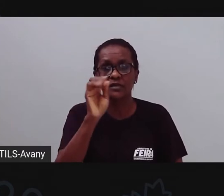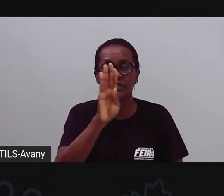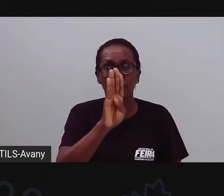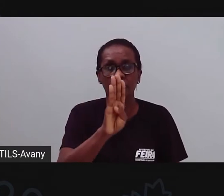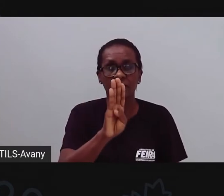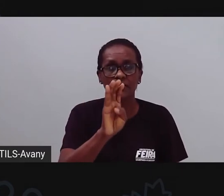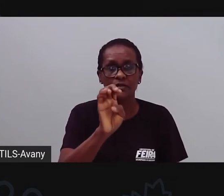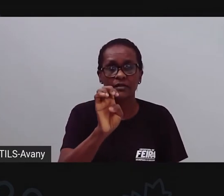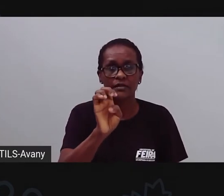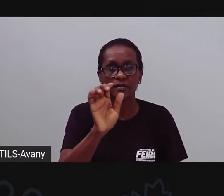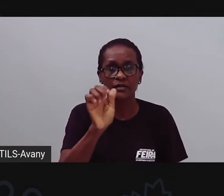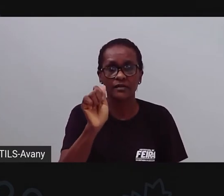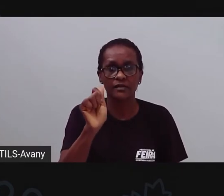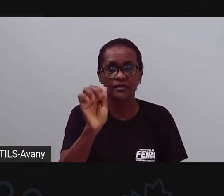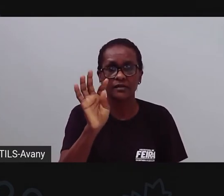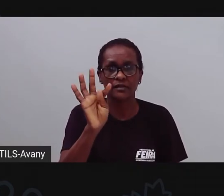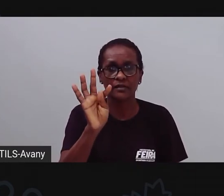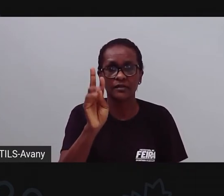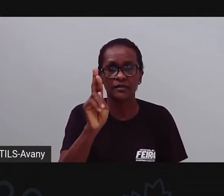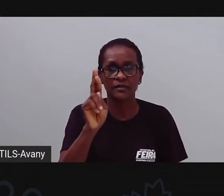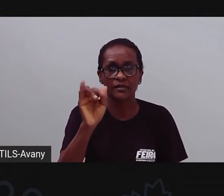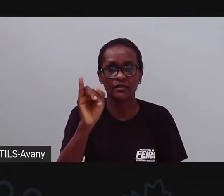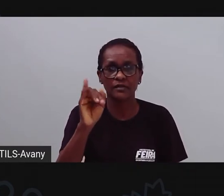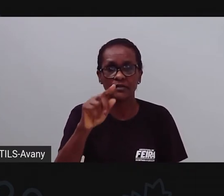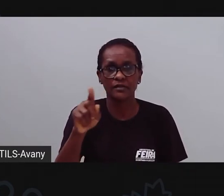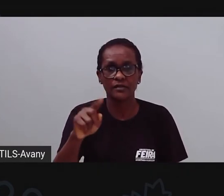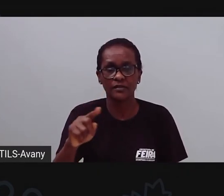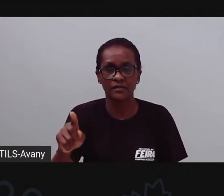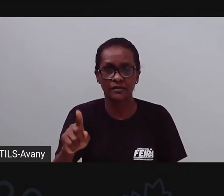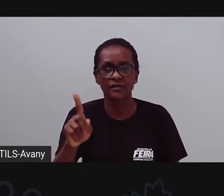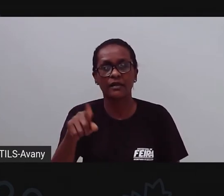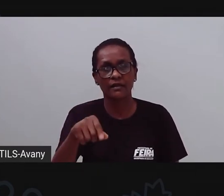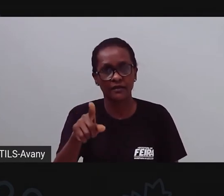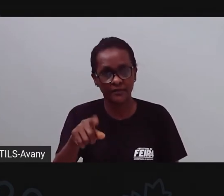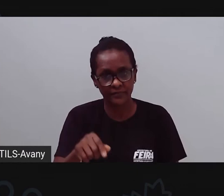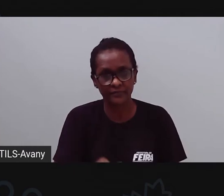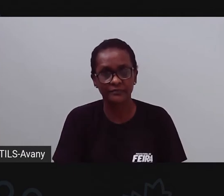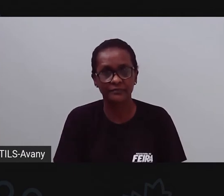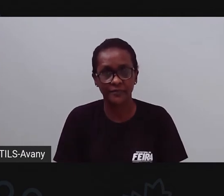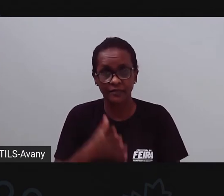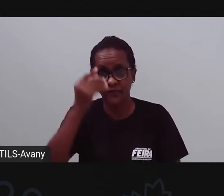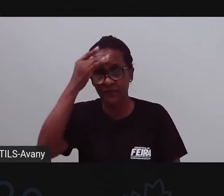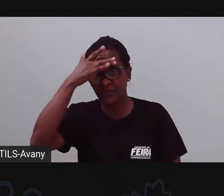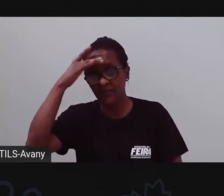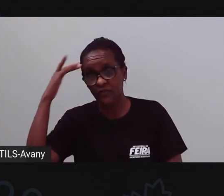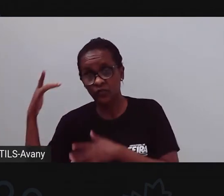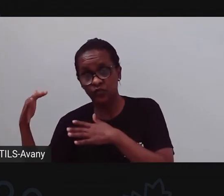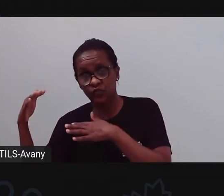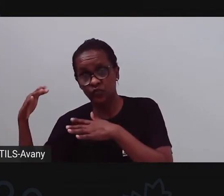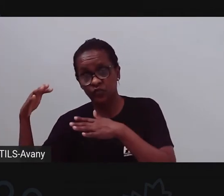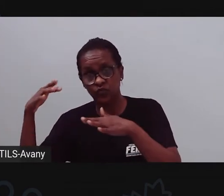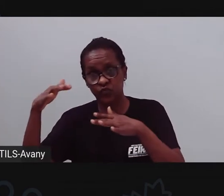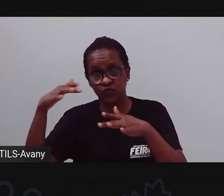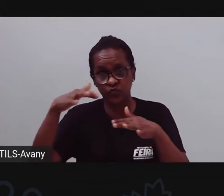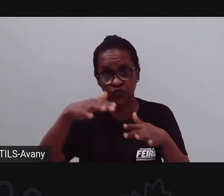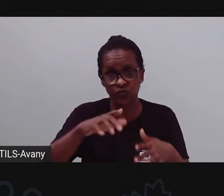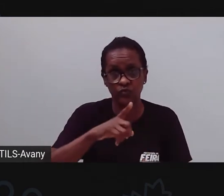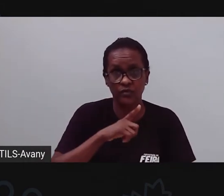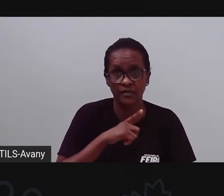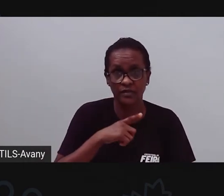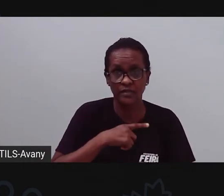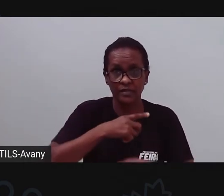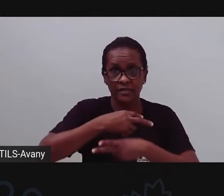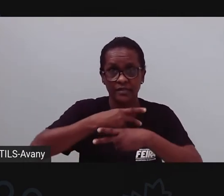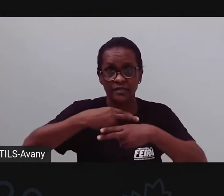Beatriz né E aí vocês a vocês perceberam né que os convidados têm todos eles têm uma coisa em comum